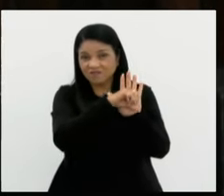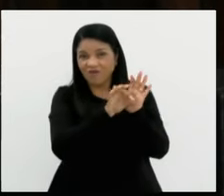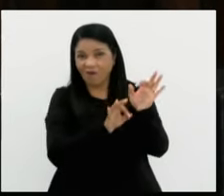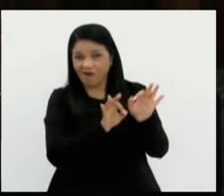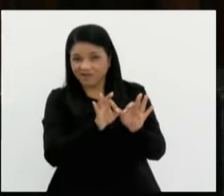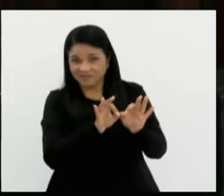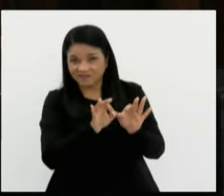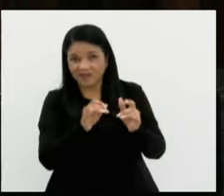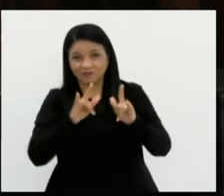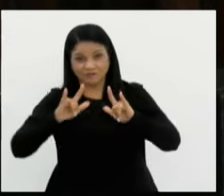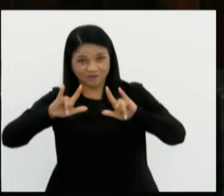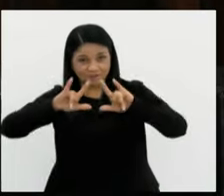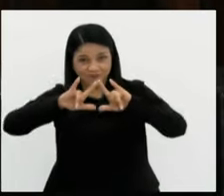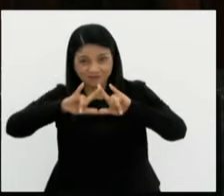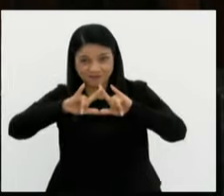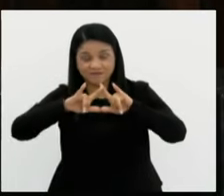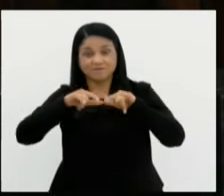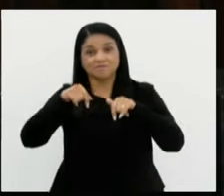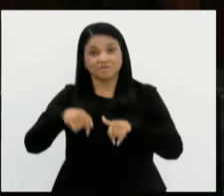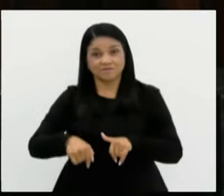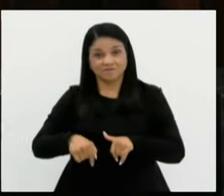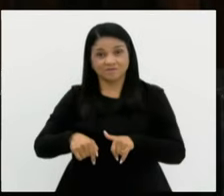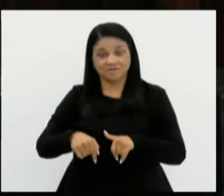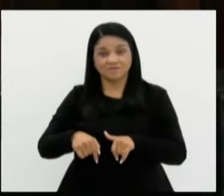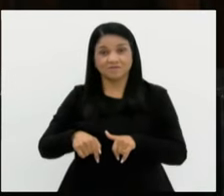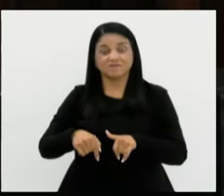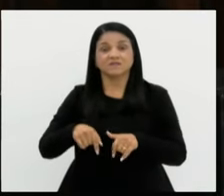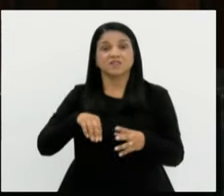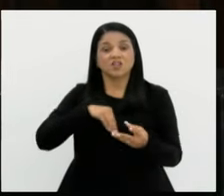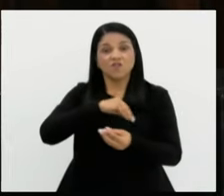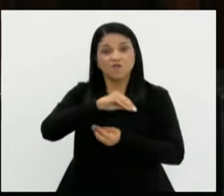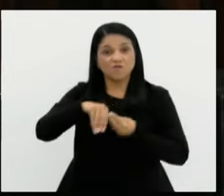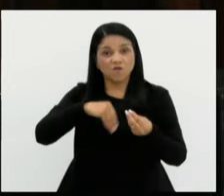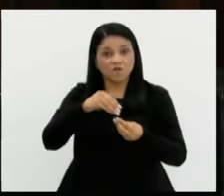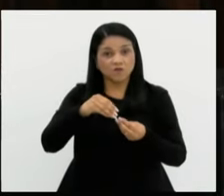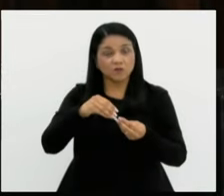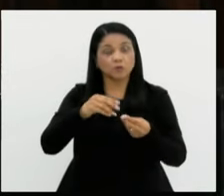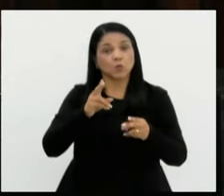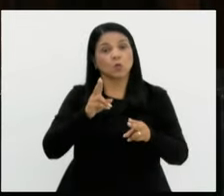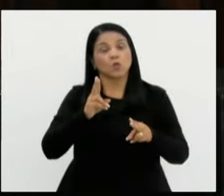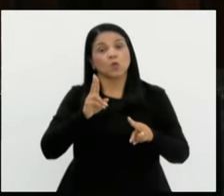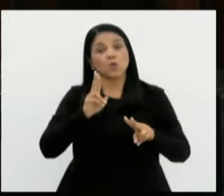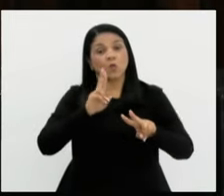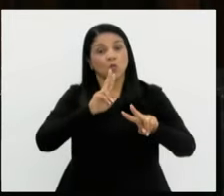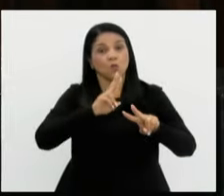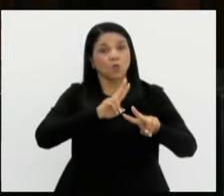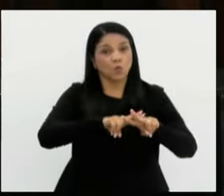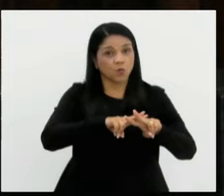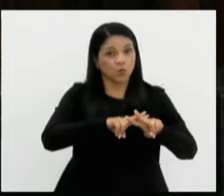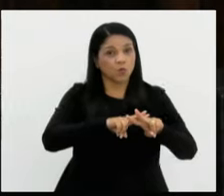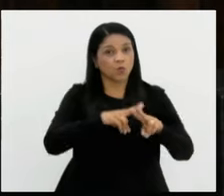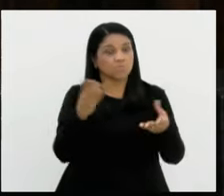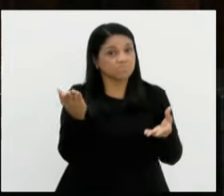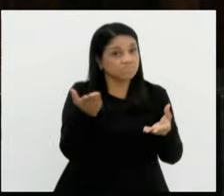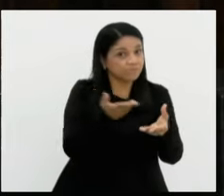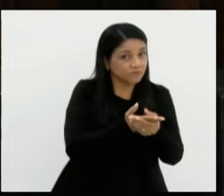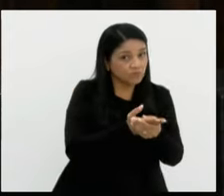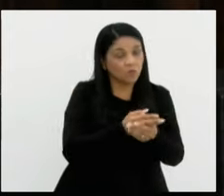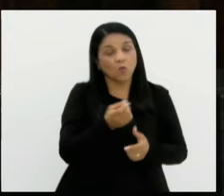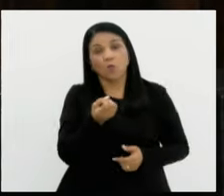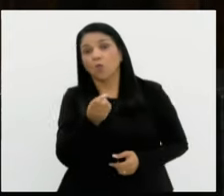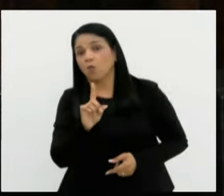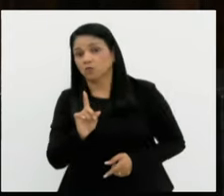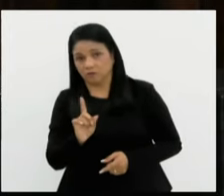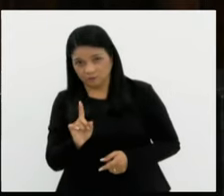ter qualquer parlamentar nessa casa, eventualmente envolvido, condenado ou não, mas o simples fato de ter alguma